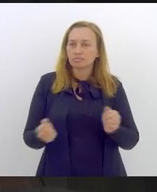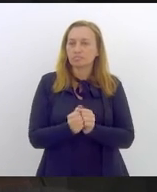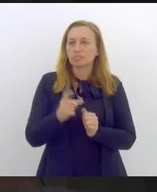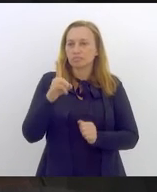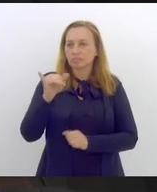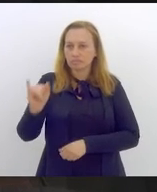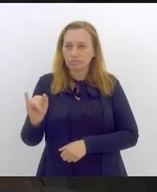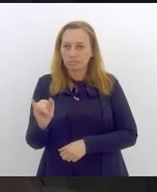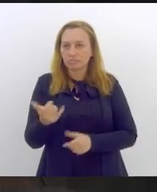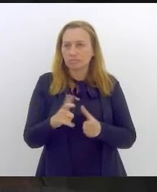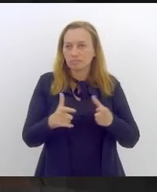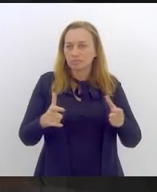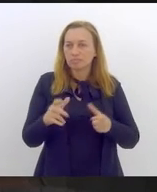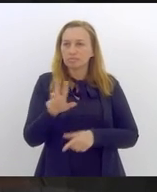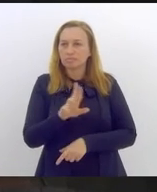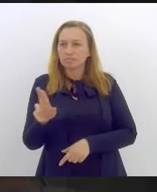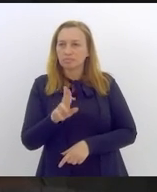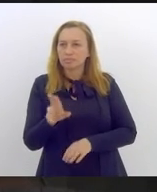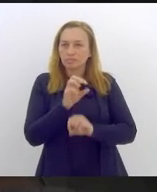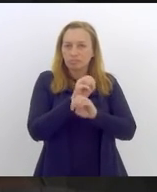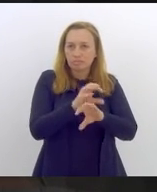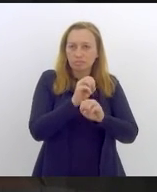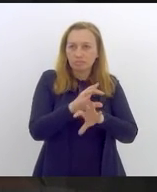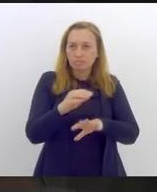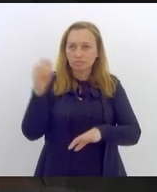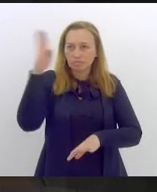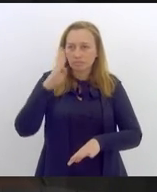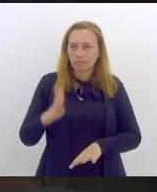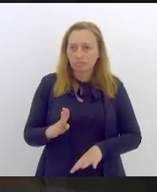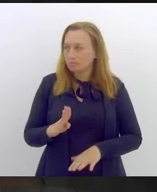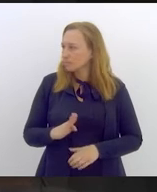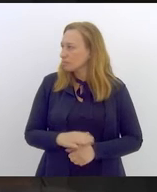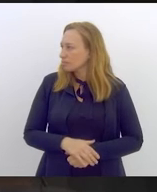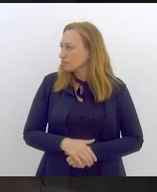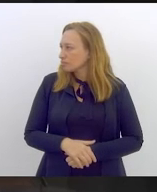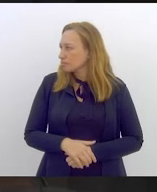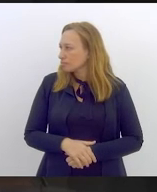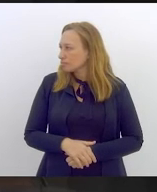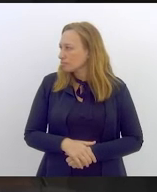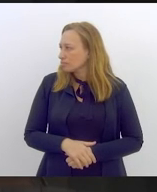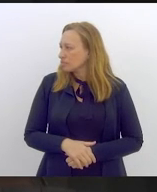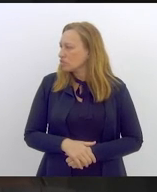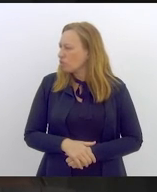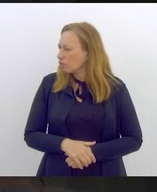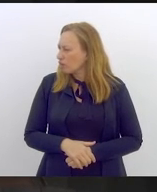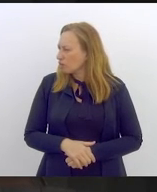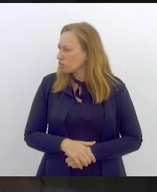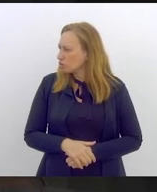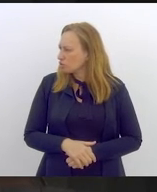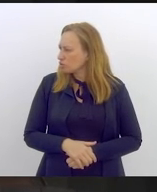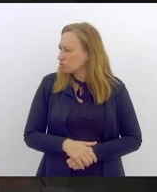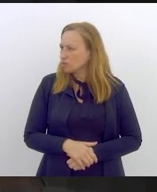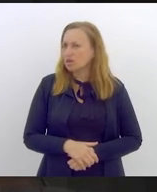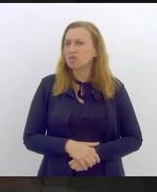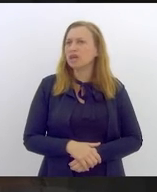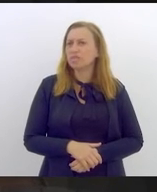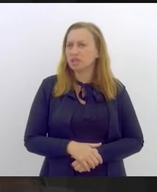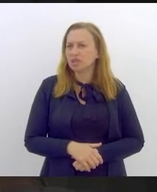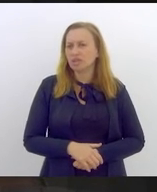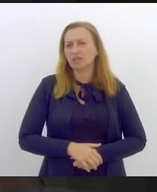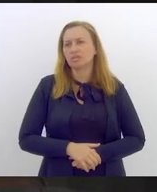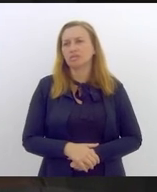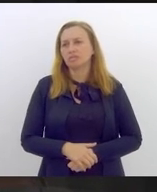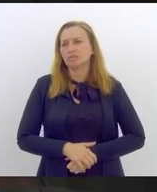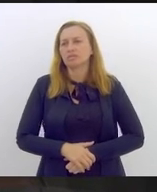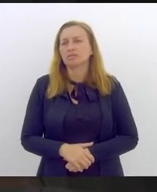Darci grandes nomes da educação brasileira e da Educação do Rio de Janeiro com ele se somaram me refiro aquilo de Paulo a Maria Ieda